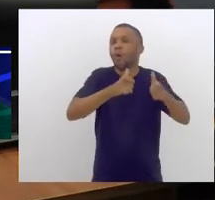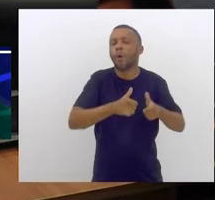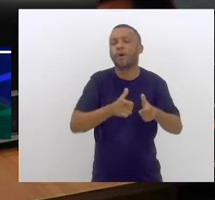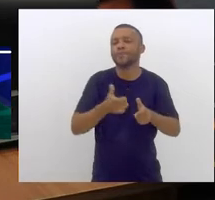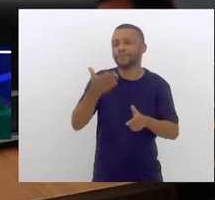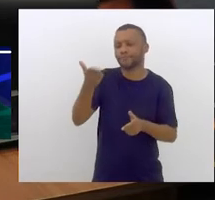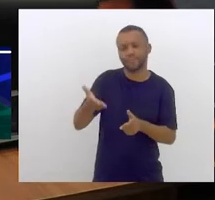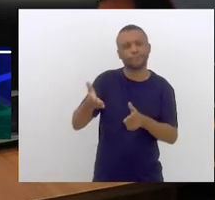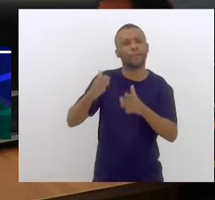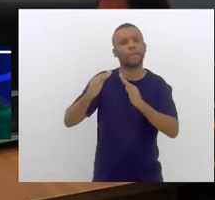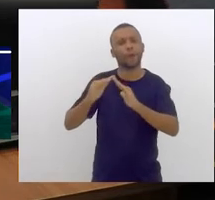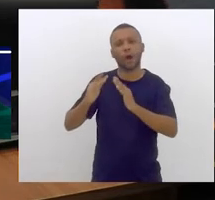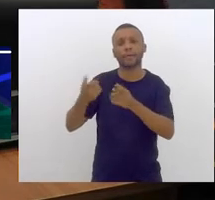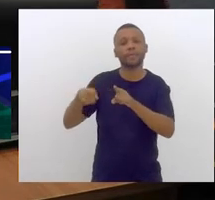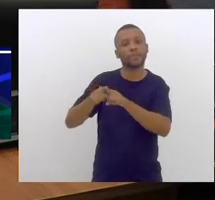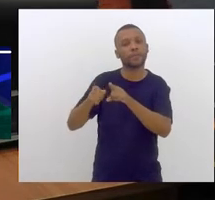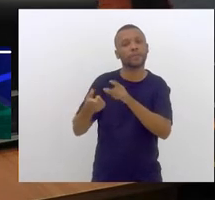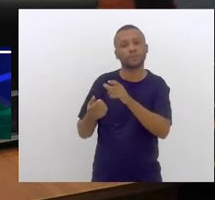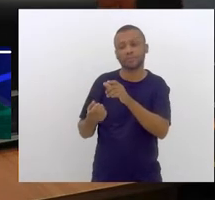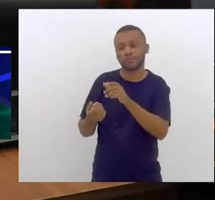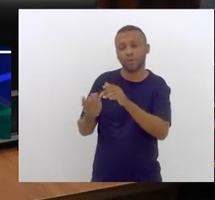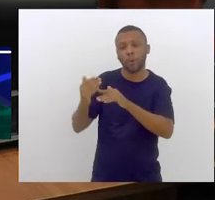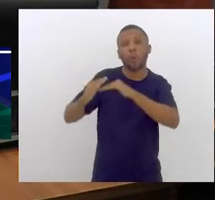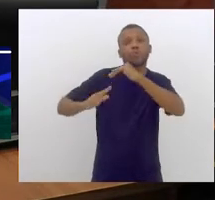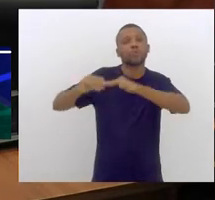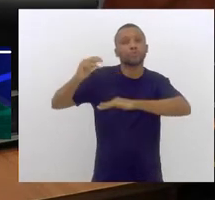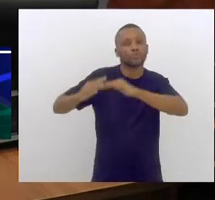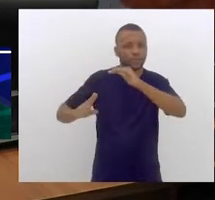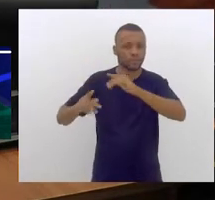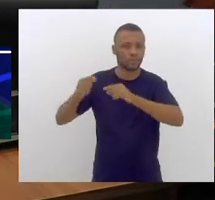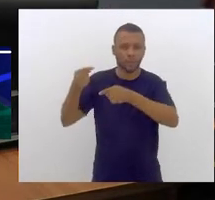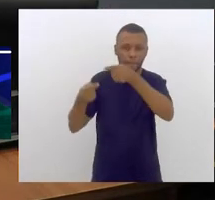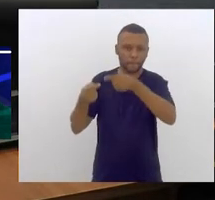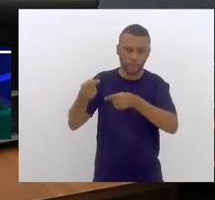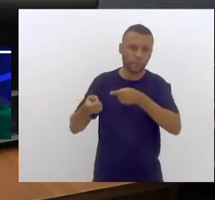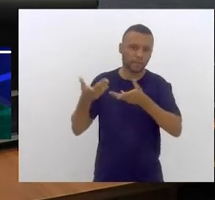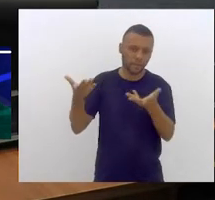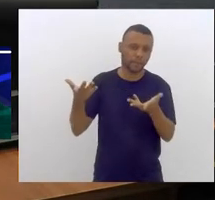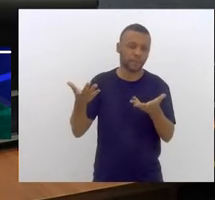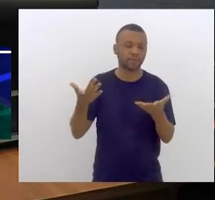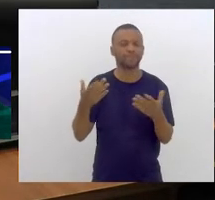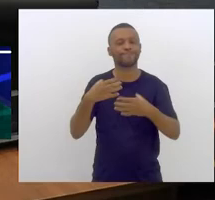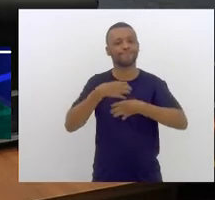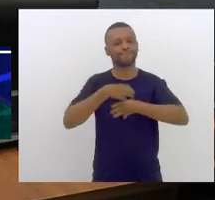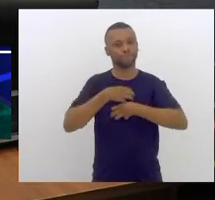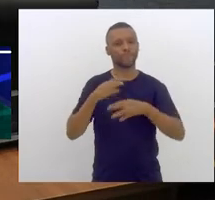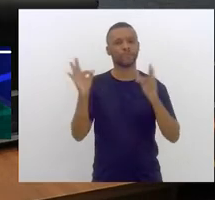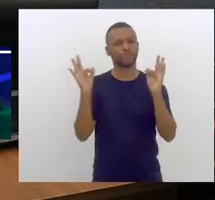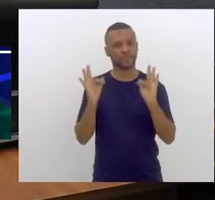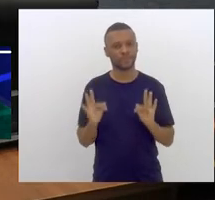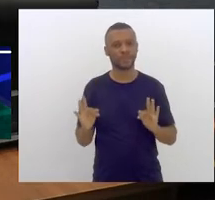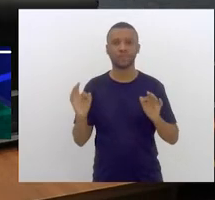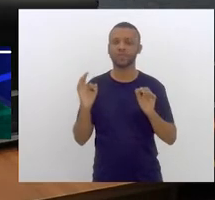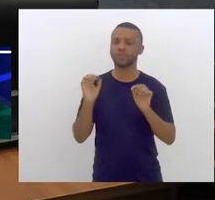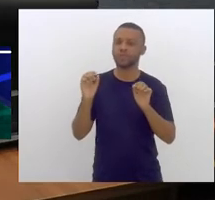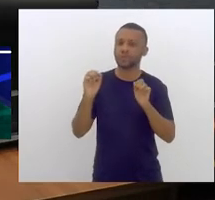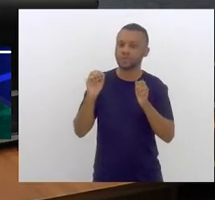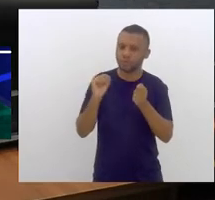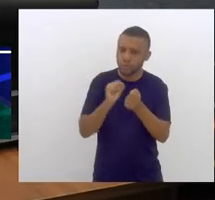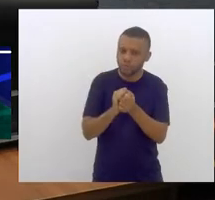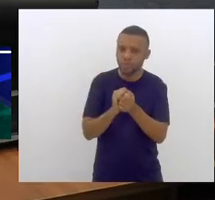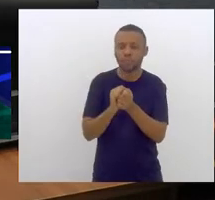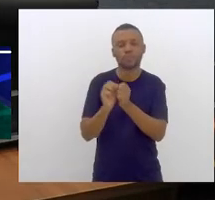vem e aonde se formou politicamente. Então, eu fico muito contente, né, juntando a